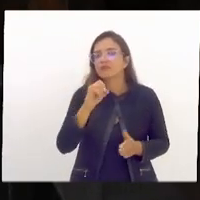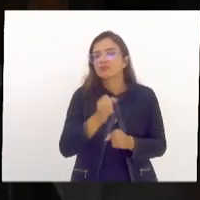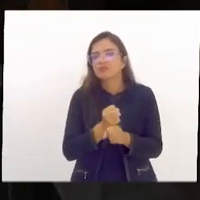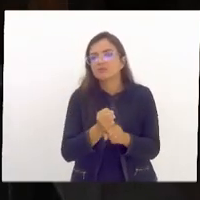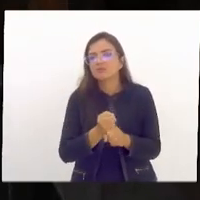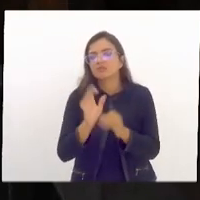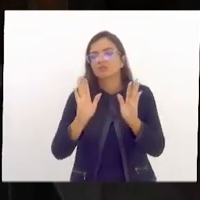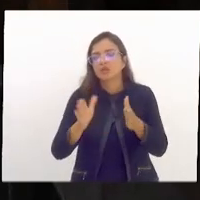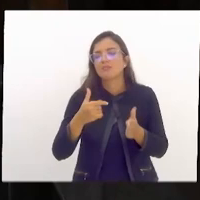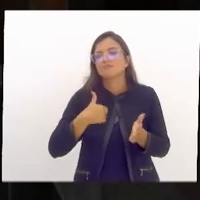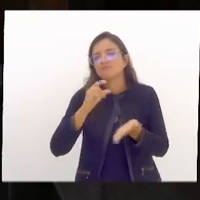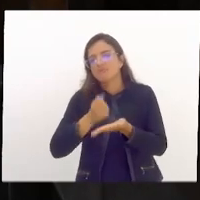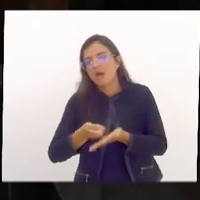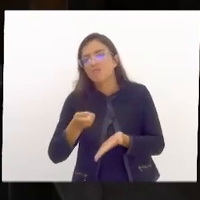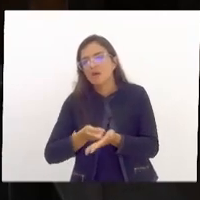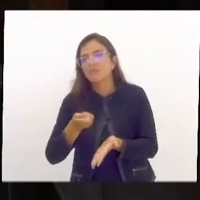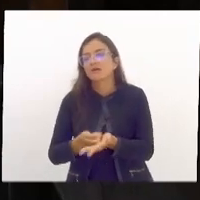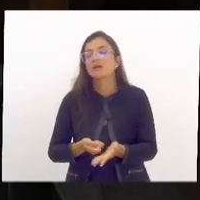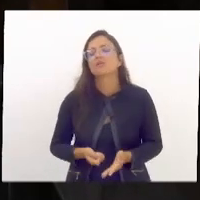Se